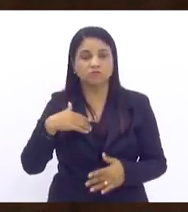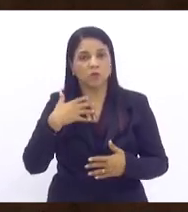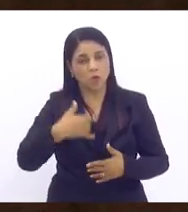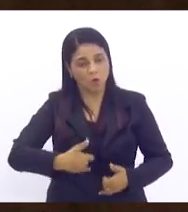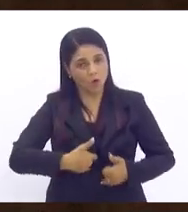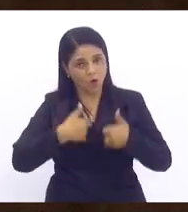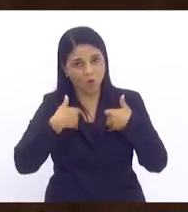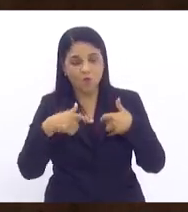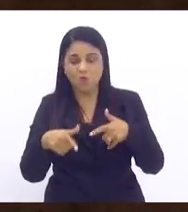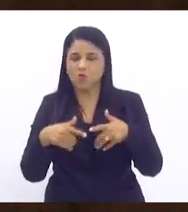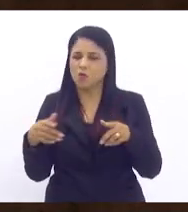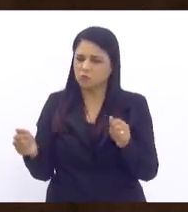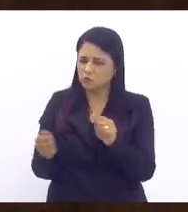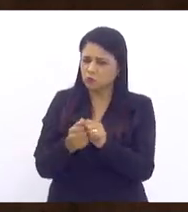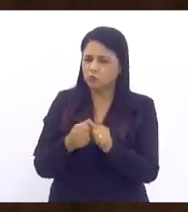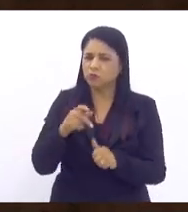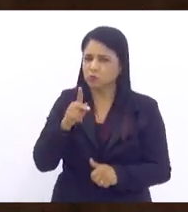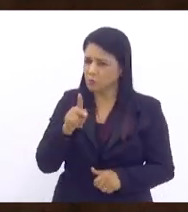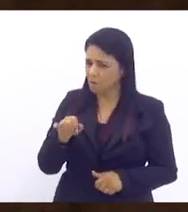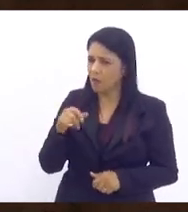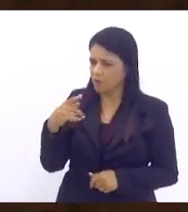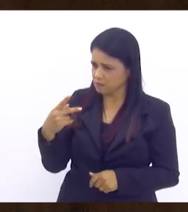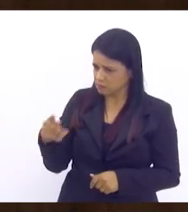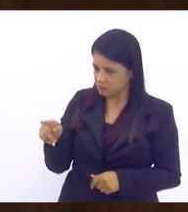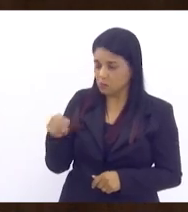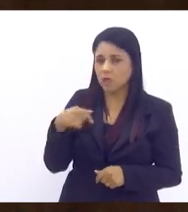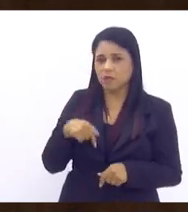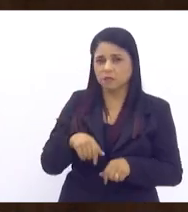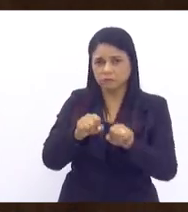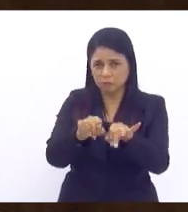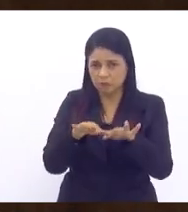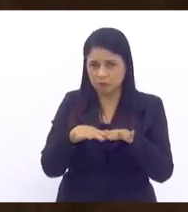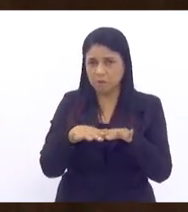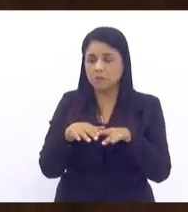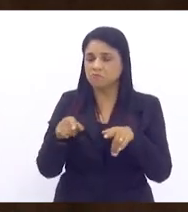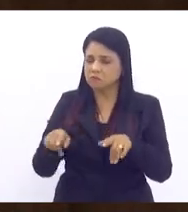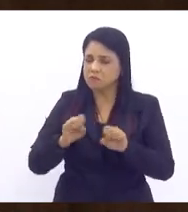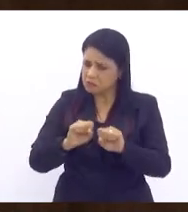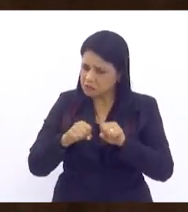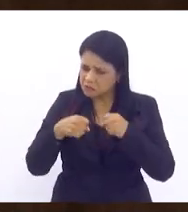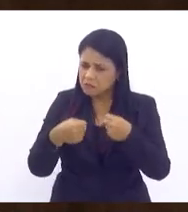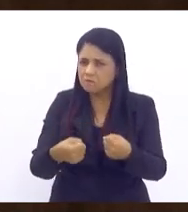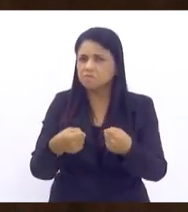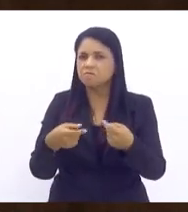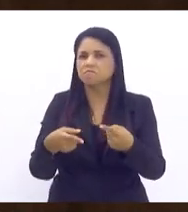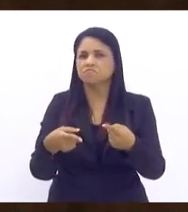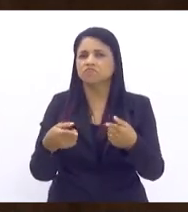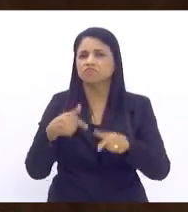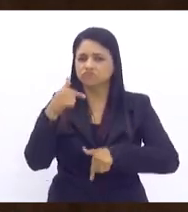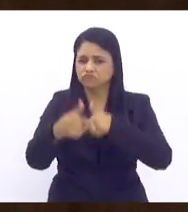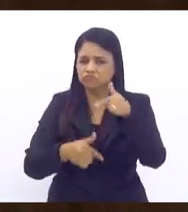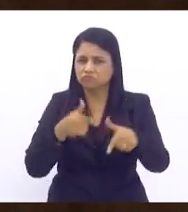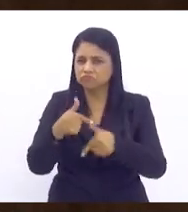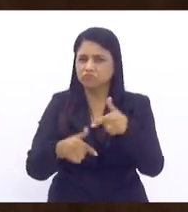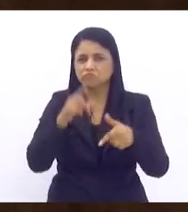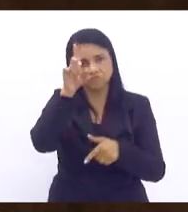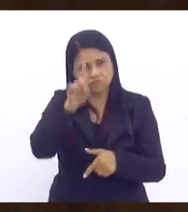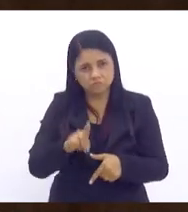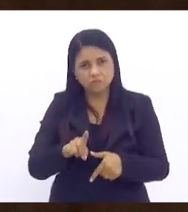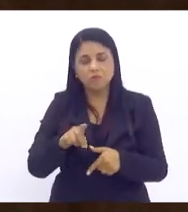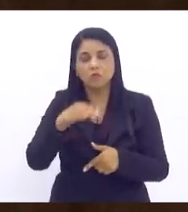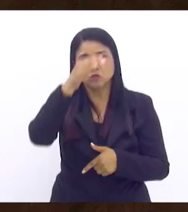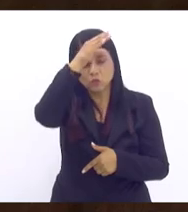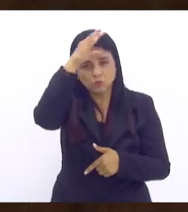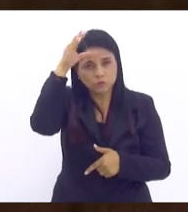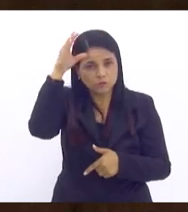mandato, convido com seu pai aqui no parlamento, de você estar aqui nesse momento defendendo o direito do trabalhador, do consumidor, das pessoas que